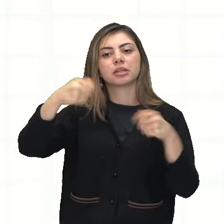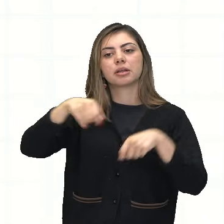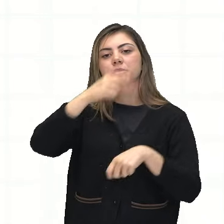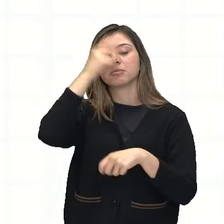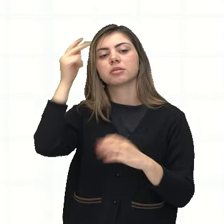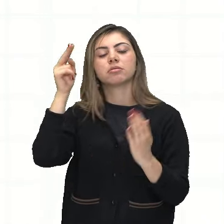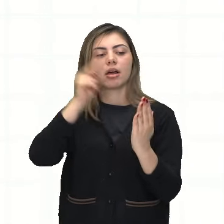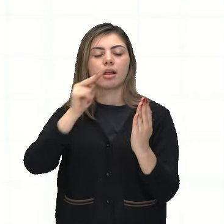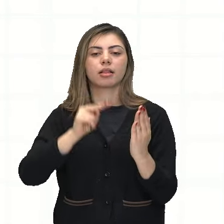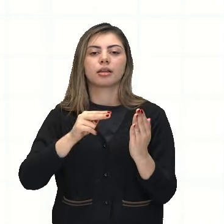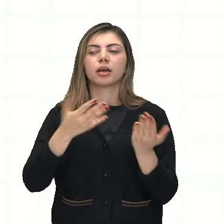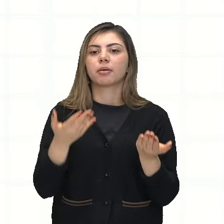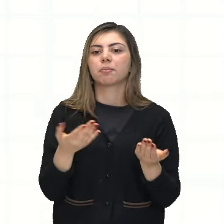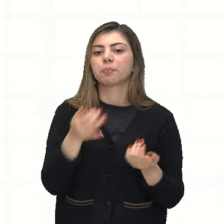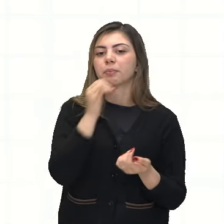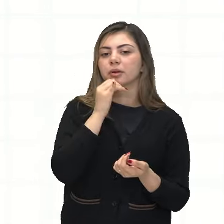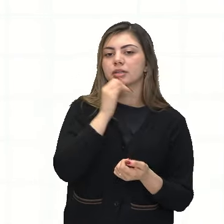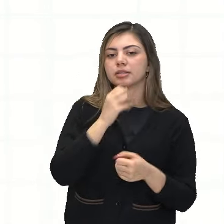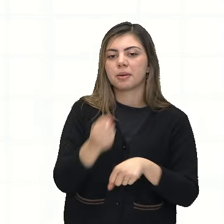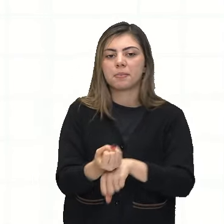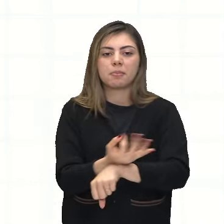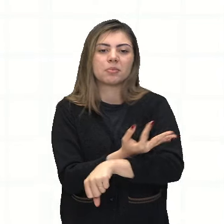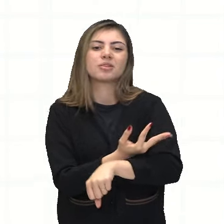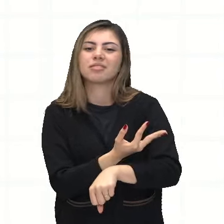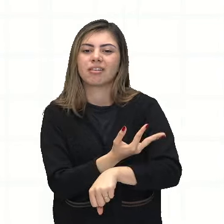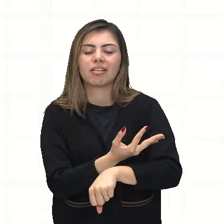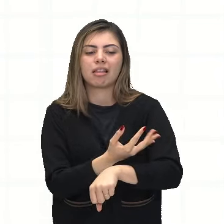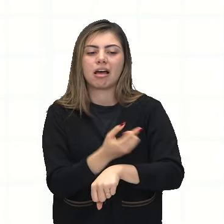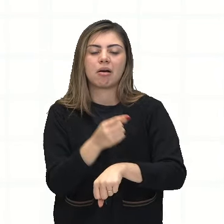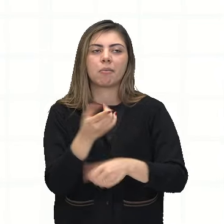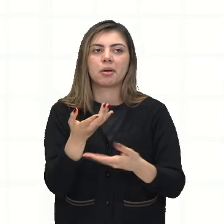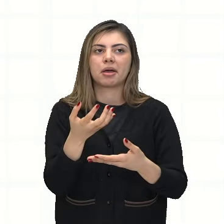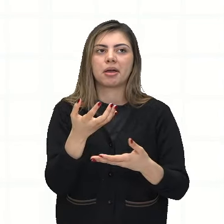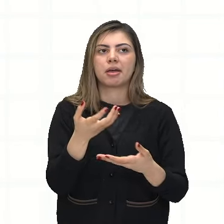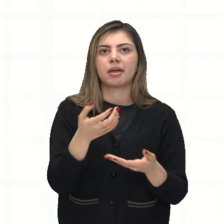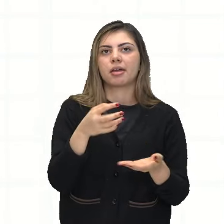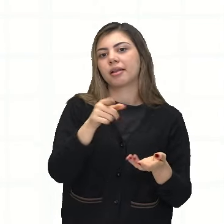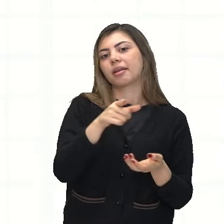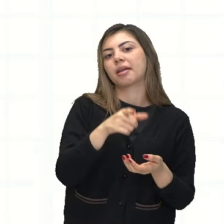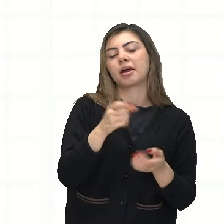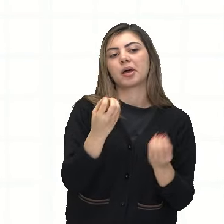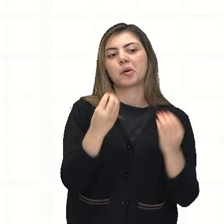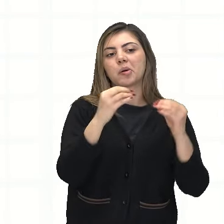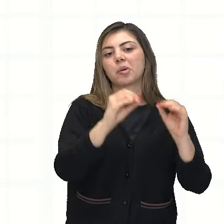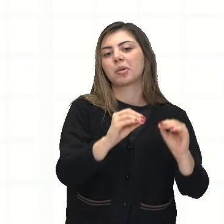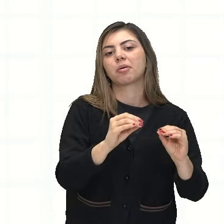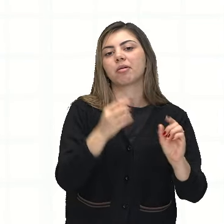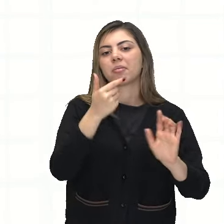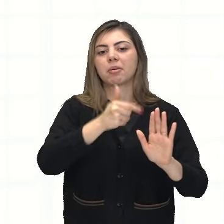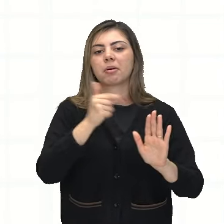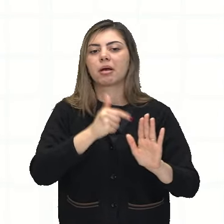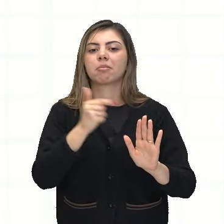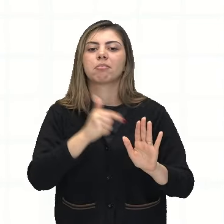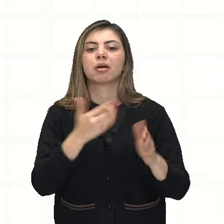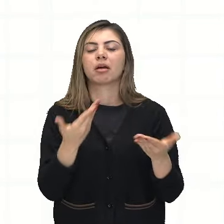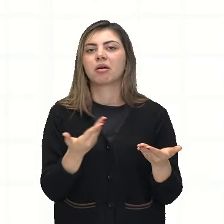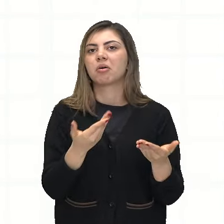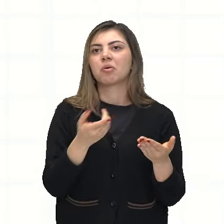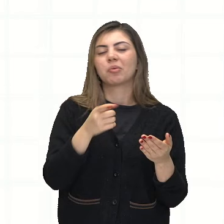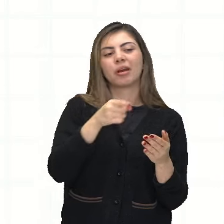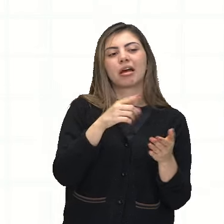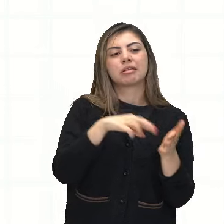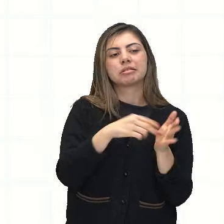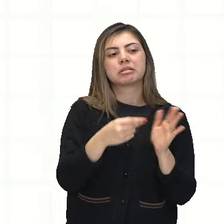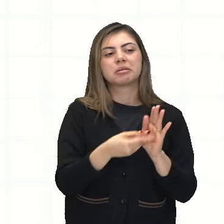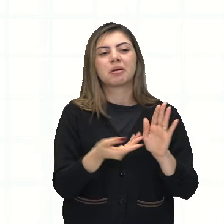vai usar a emoção Isso não é bom num texto argumentativo excessivo ou uma linguagem subjetiva